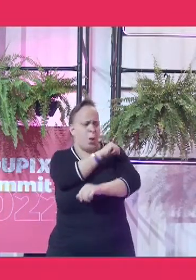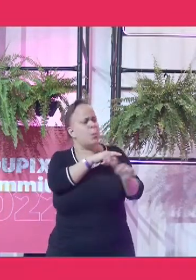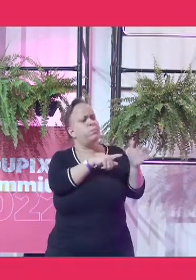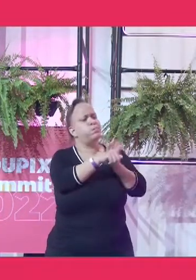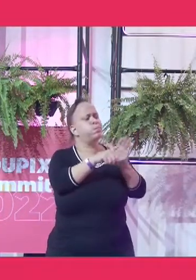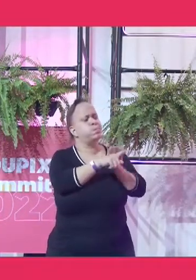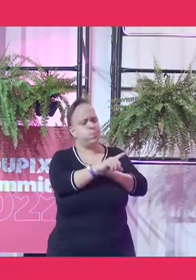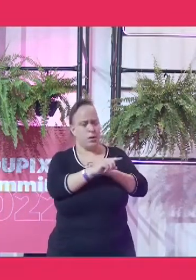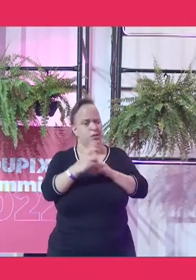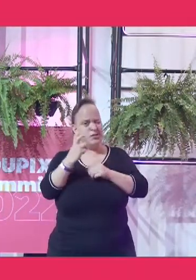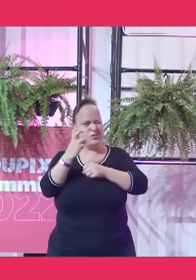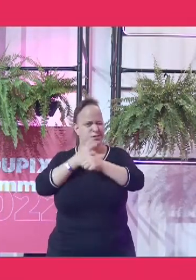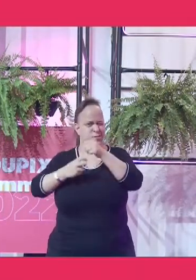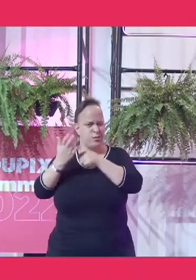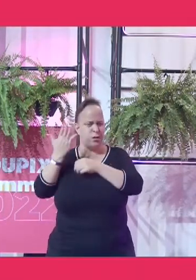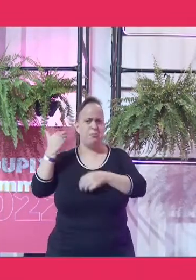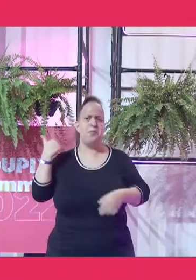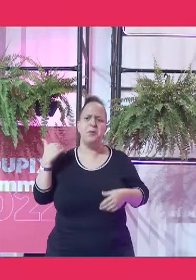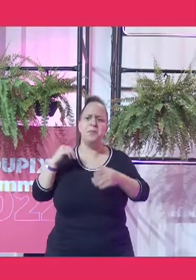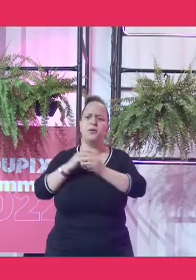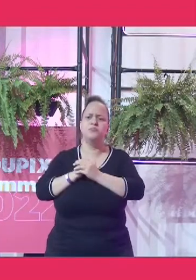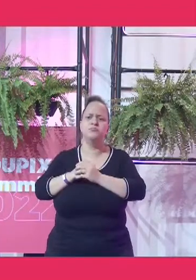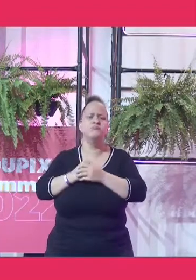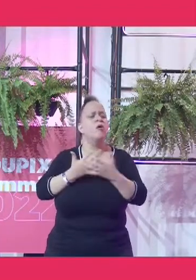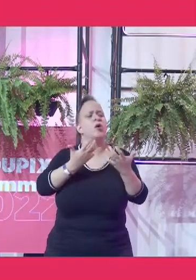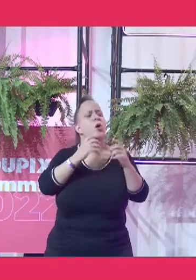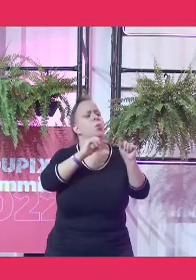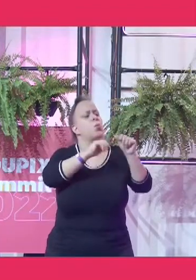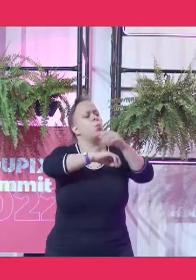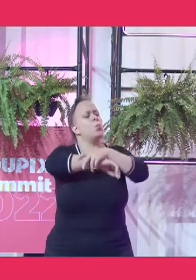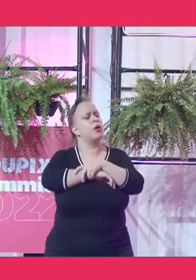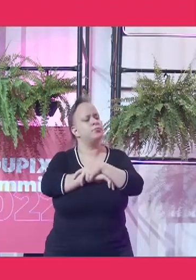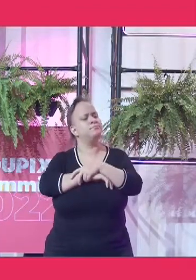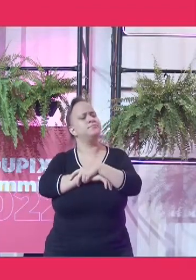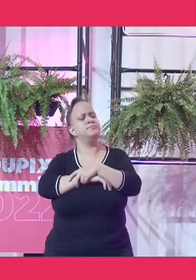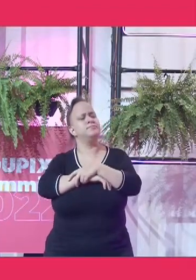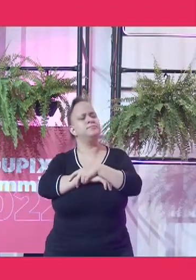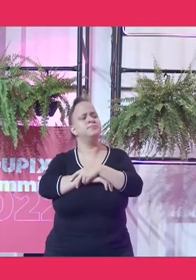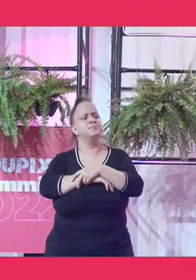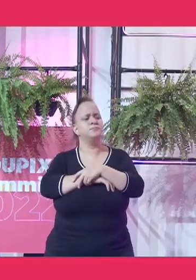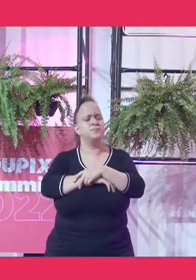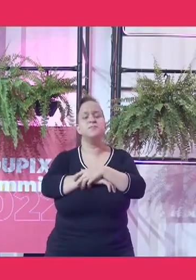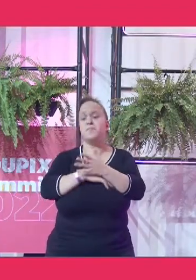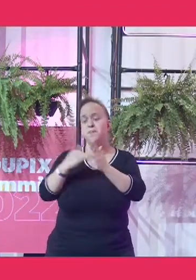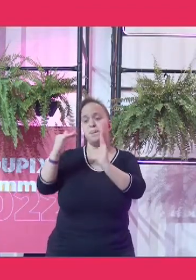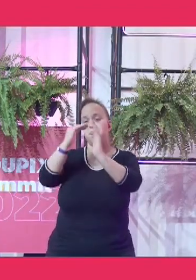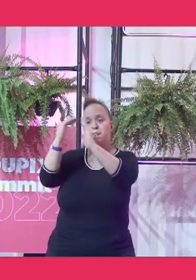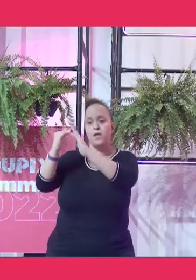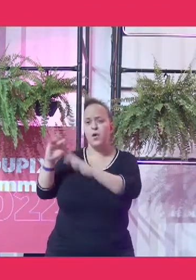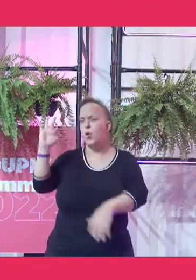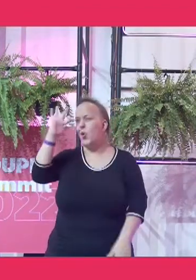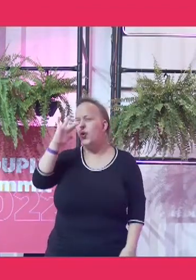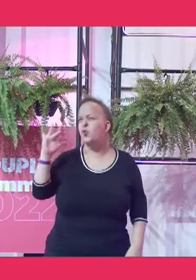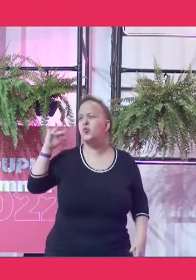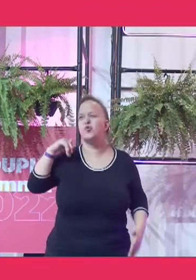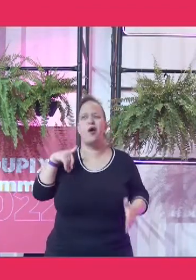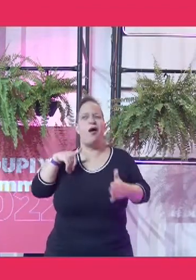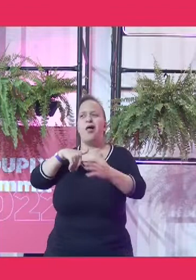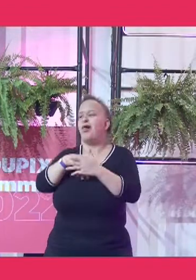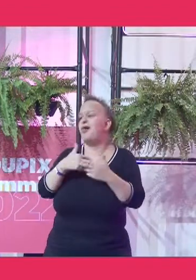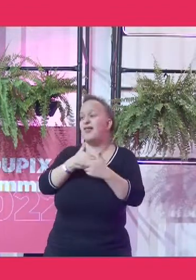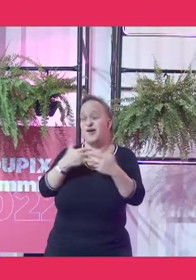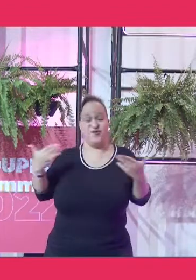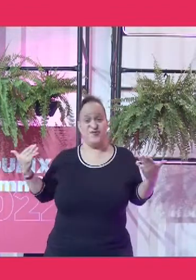isso há 5 anos atrás, o que você quer ser? Ah, eu quero, meu sonho, o sonho do moleque da periferia era ser jogador de futebol. Hoje é